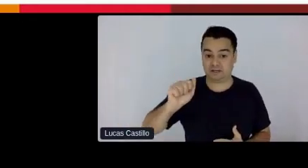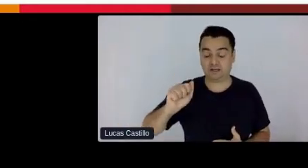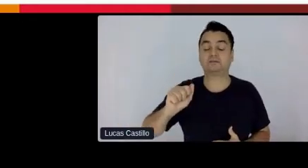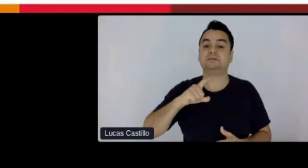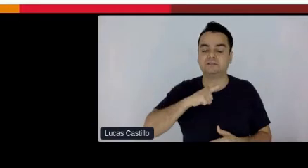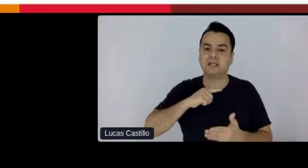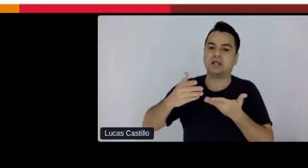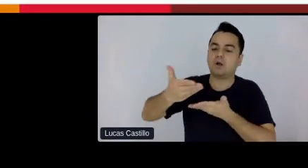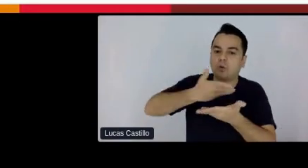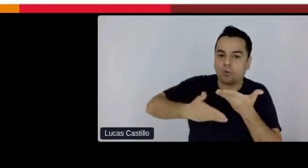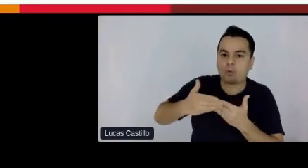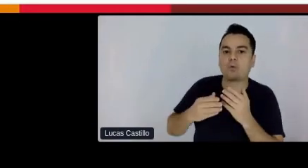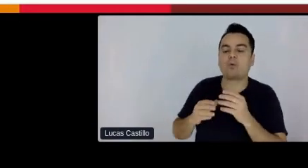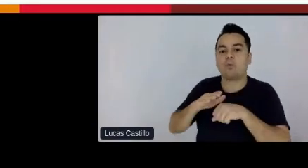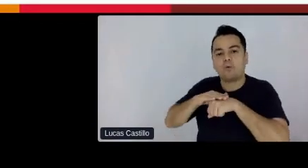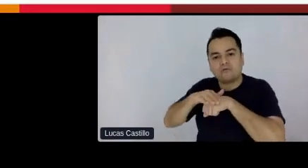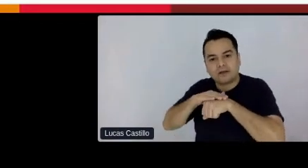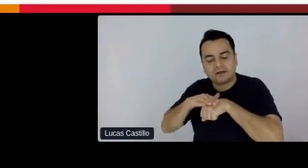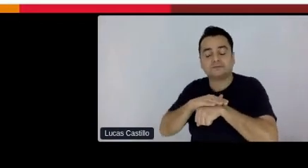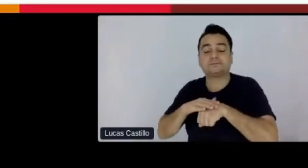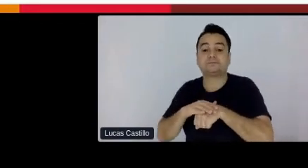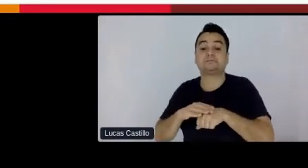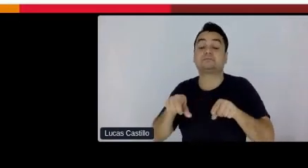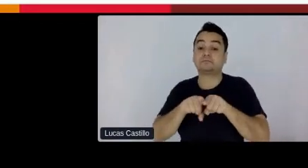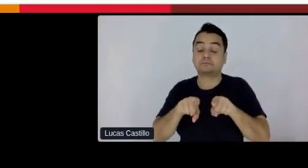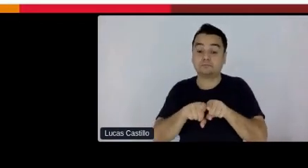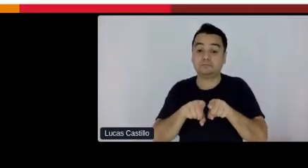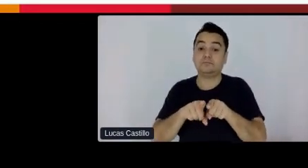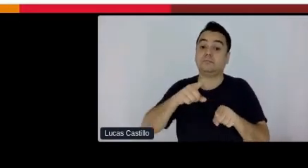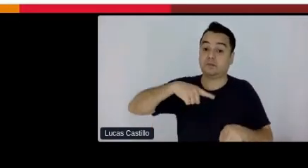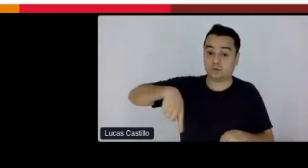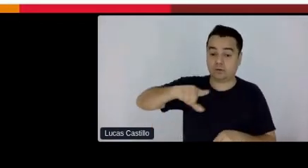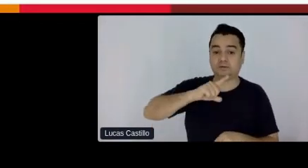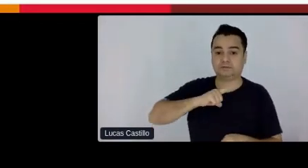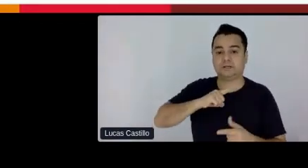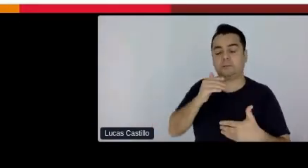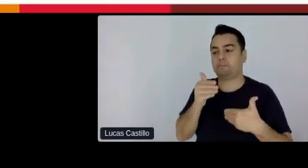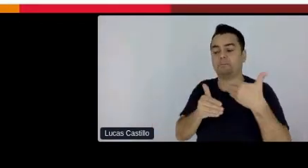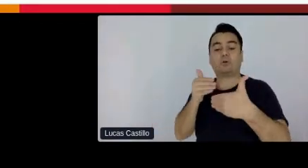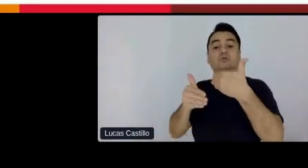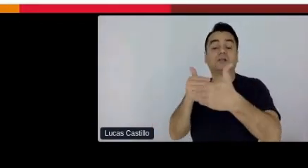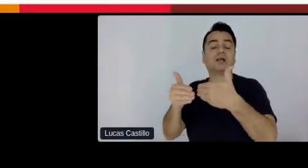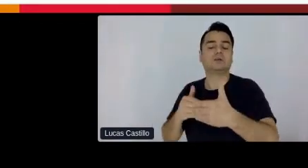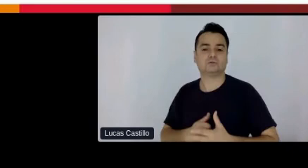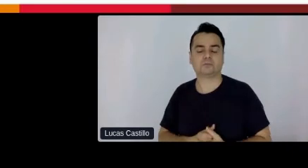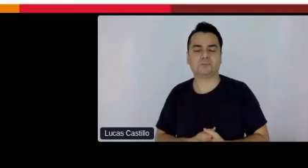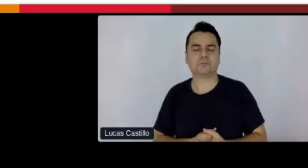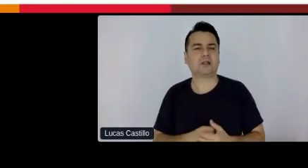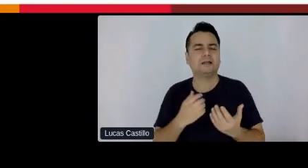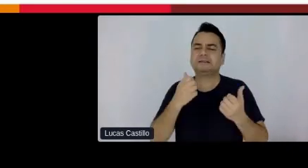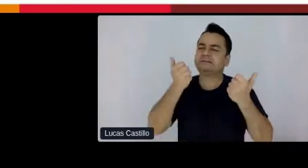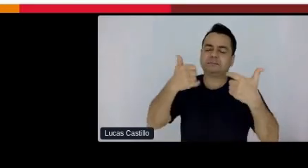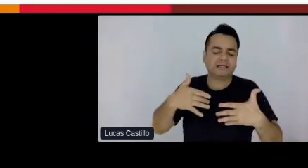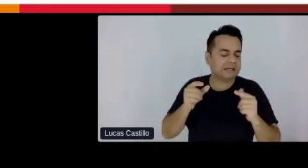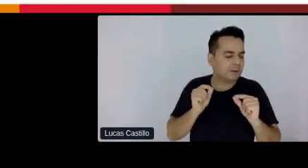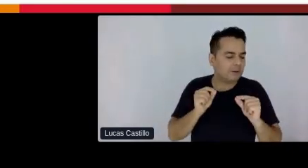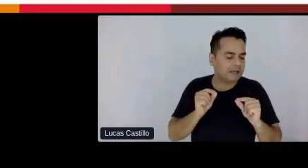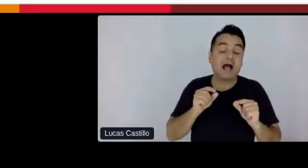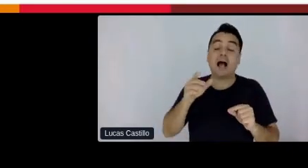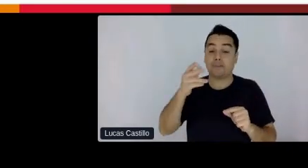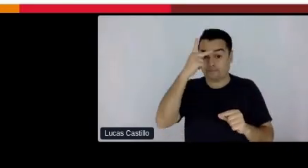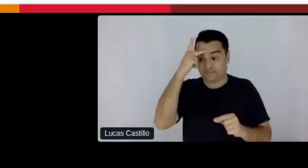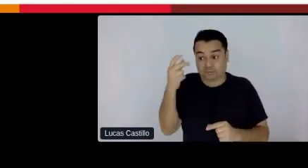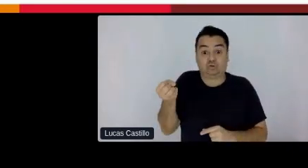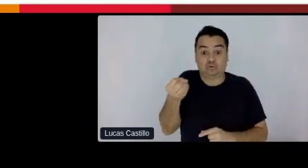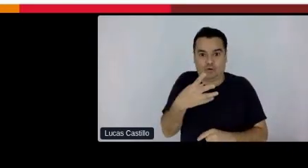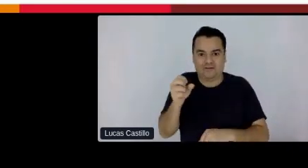de conversa. E agora, assim, a gente já tinha o nosso processo de, como é que eu posso dizer, de estagiários,